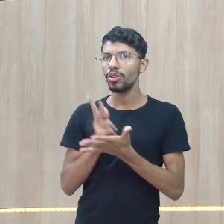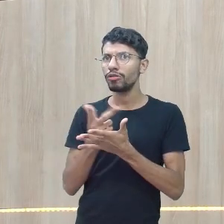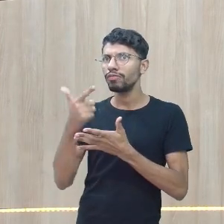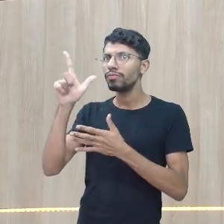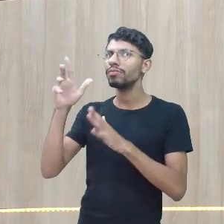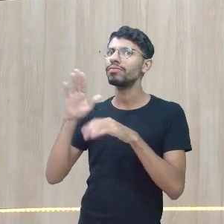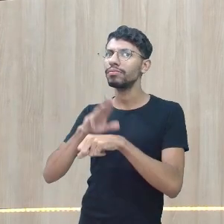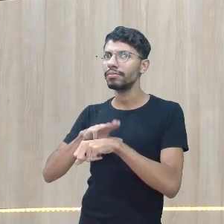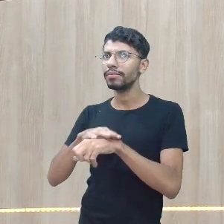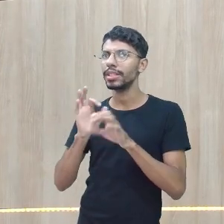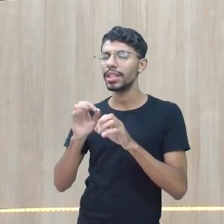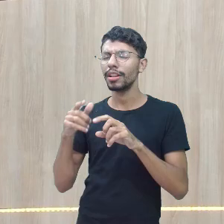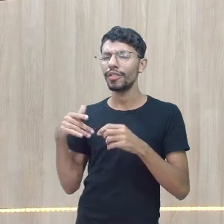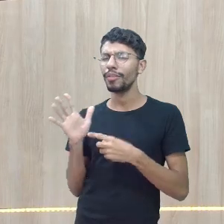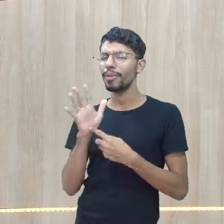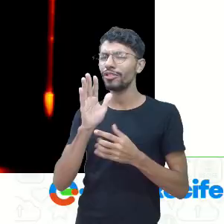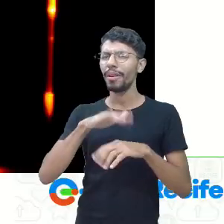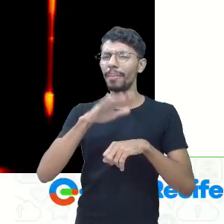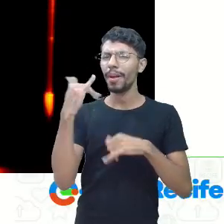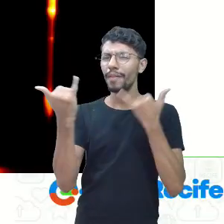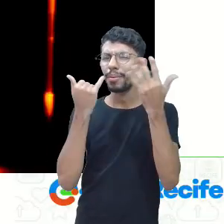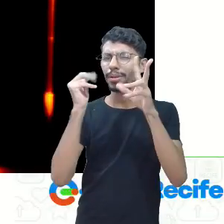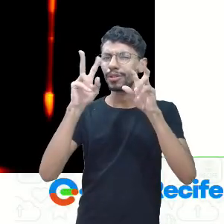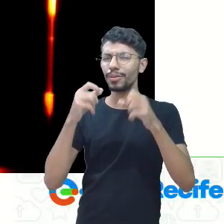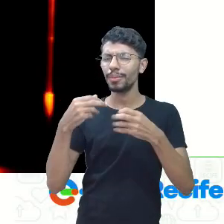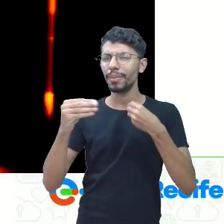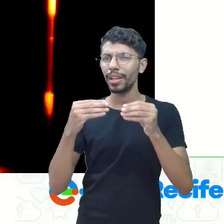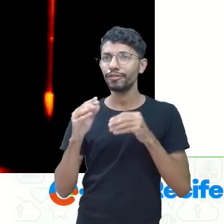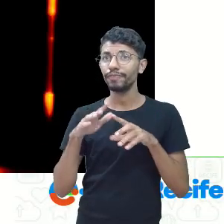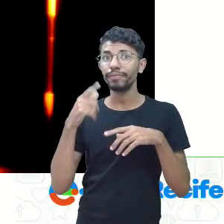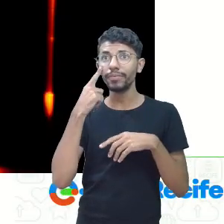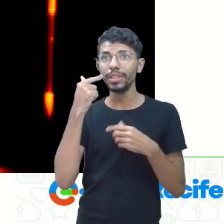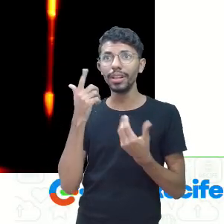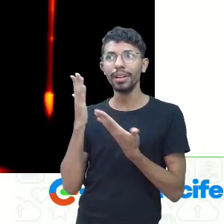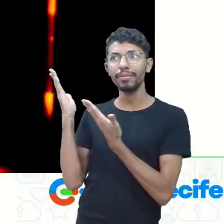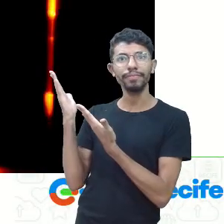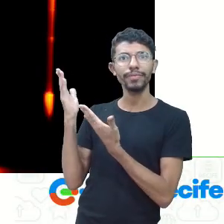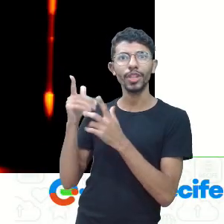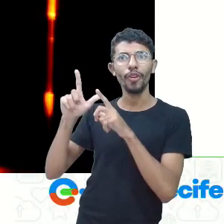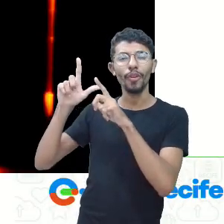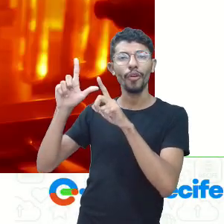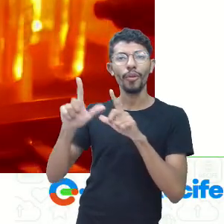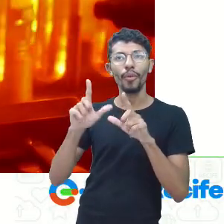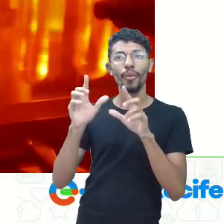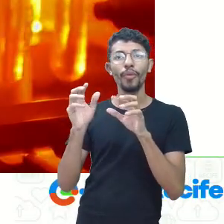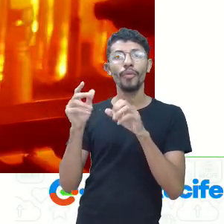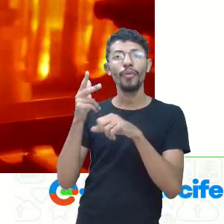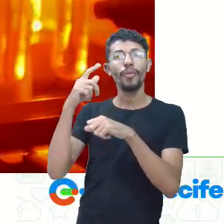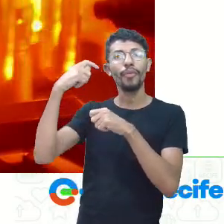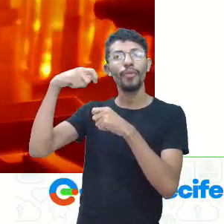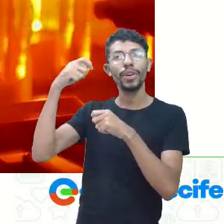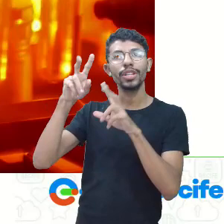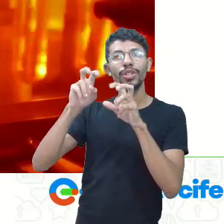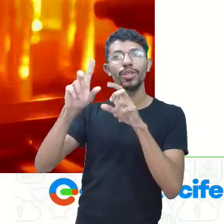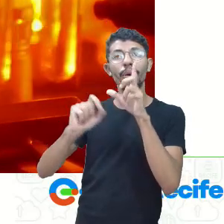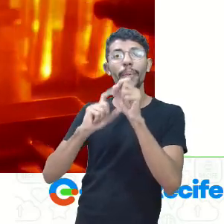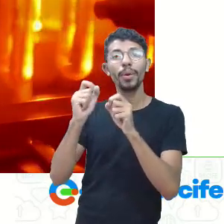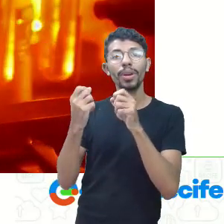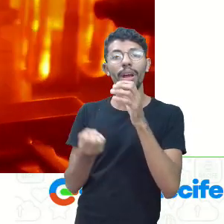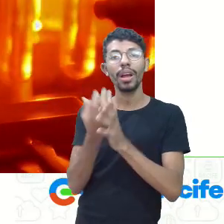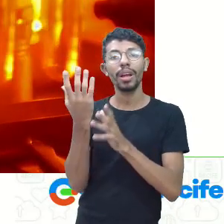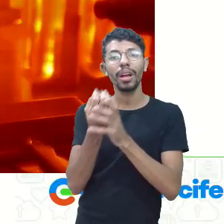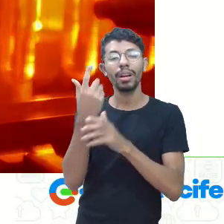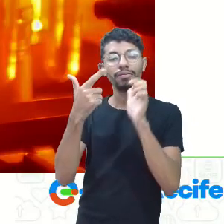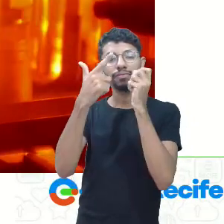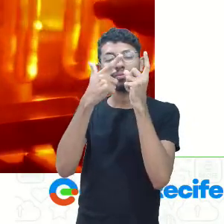plástico. Aqui eu trouxe para vocês um vídeo onde ele mostra a produção das garrafas PET. Em algumas